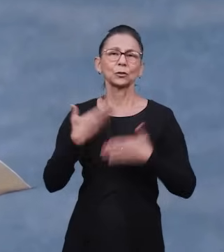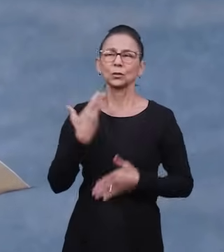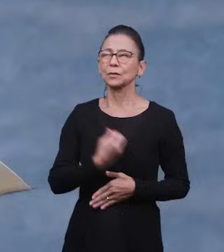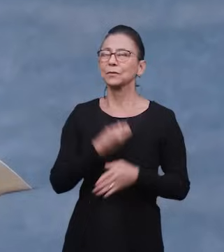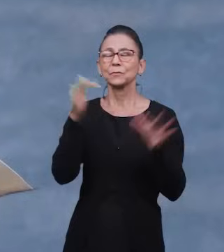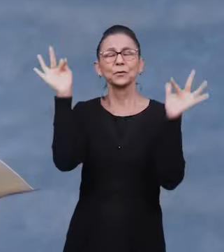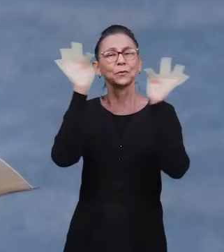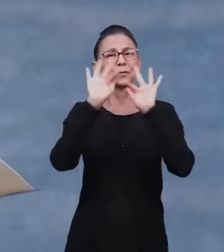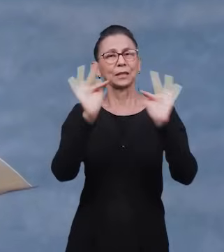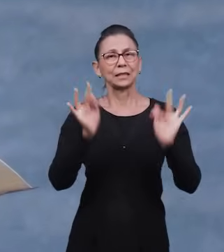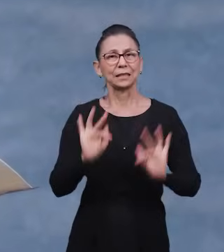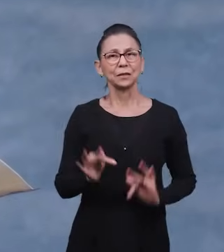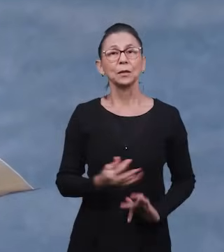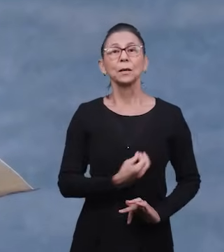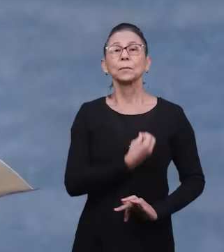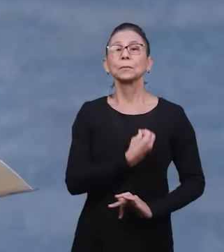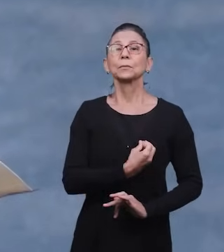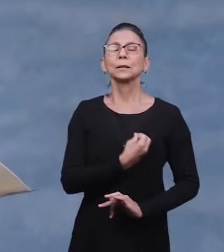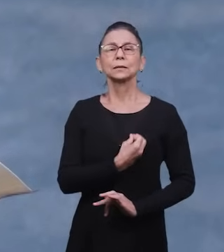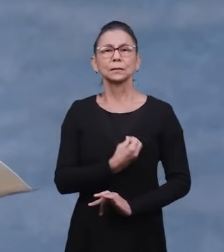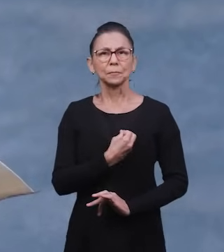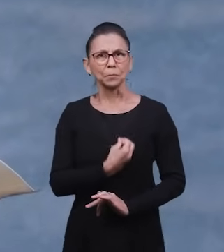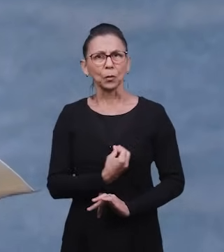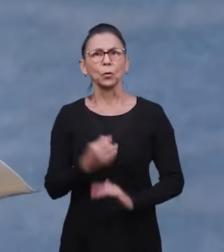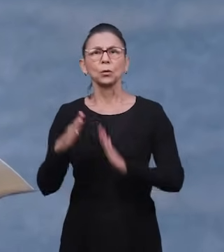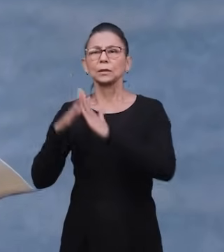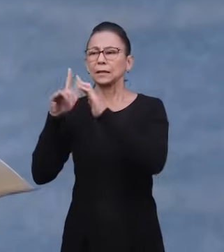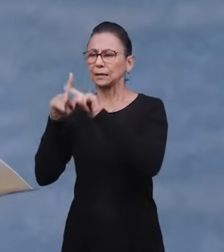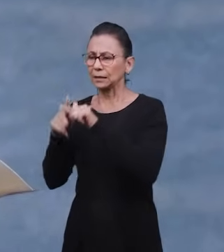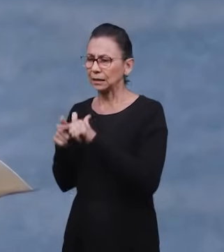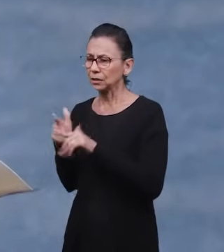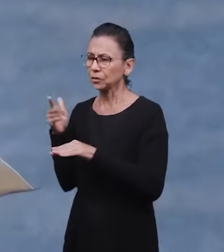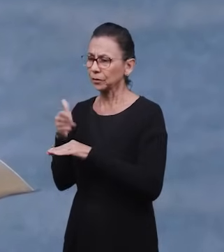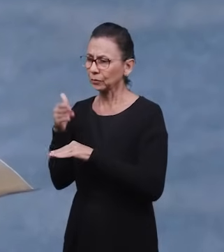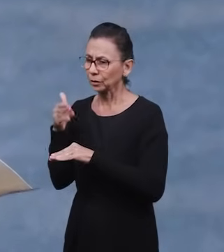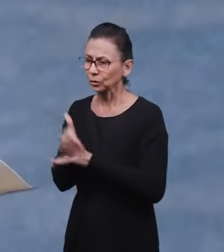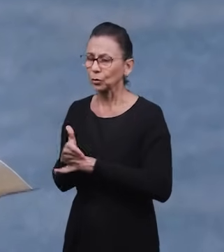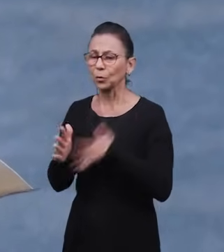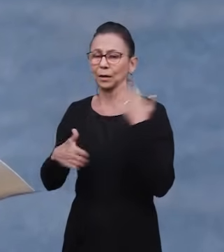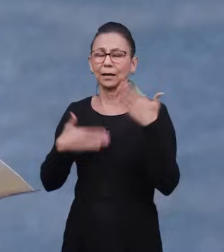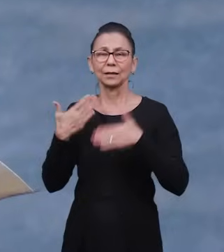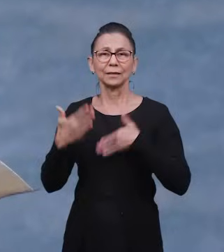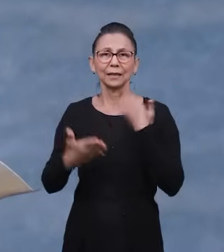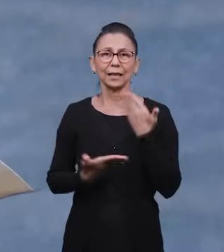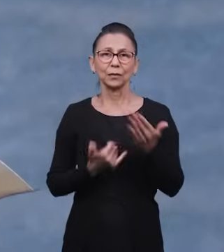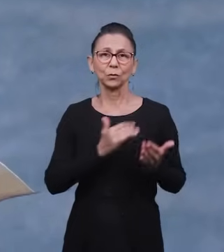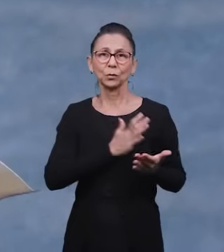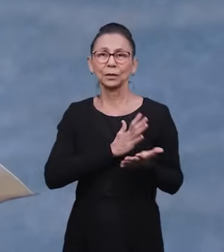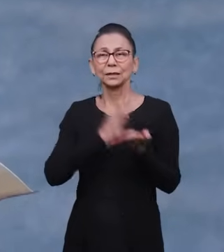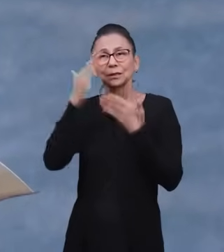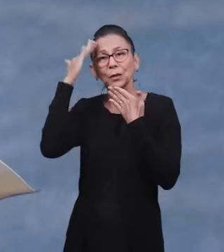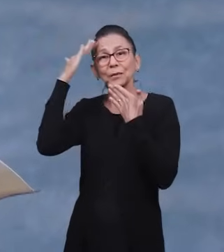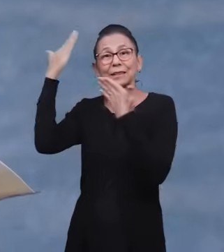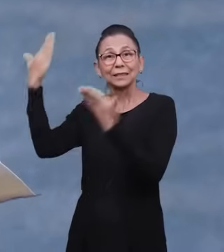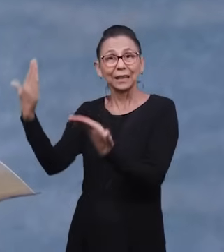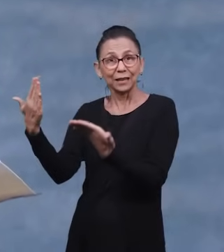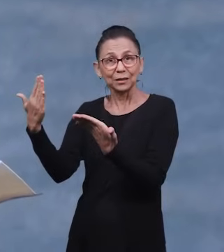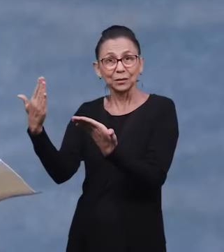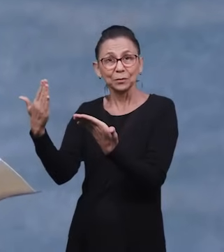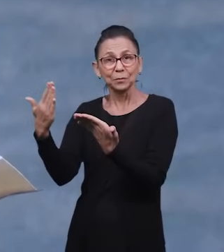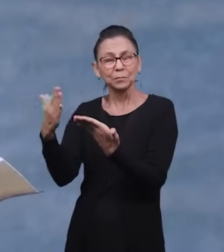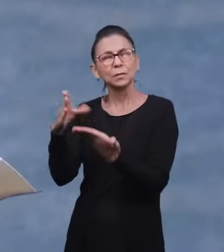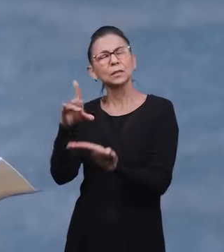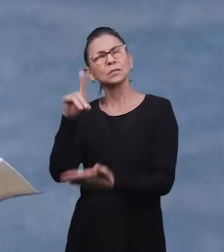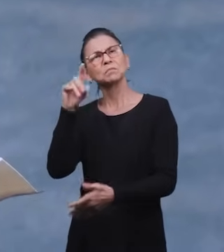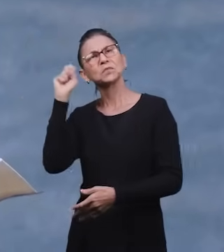regozijou-se, alegrou-se, participou do corpo, teve alegria em servir o Senhor, teve gratidão no coração, mas